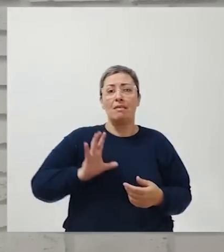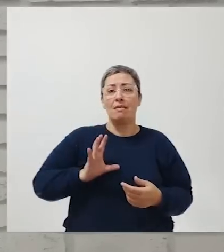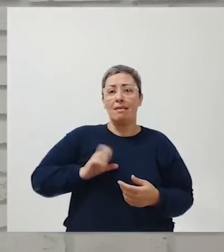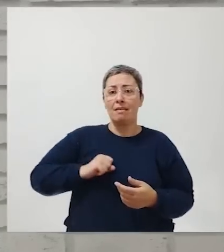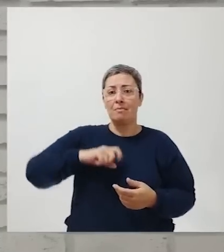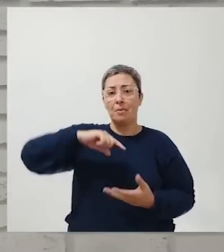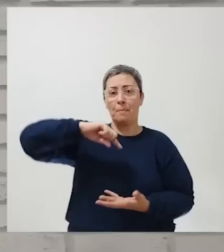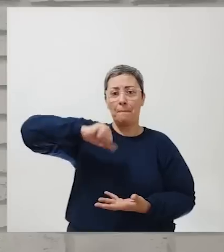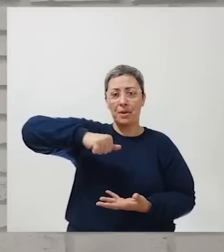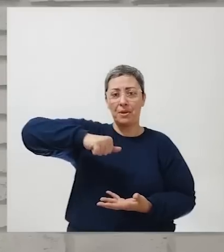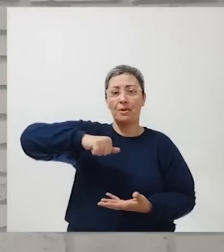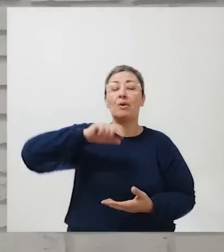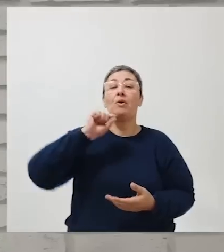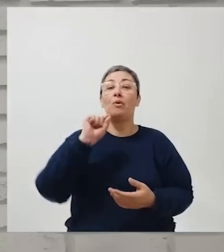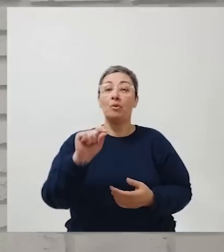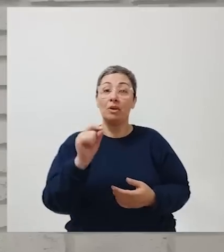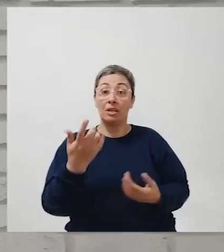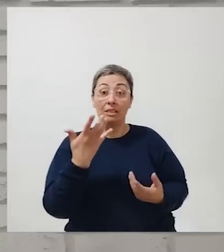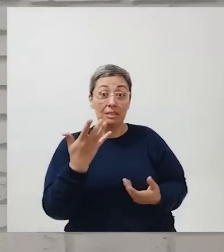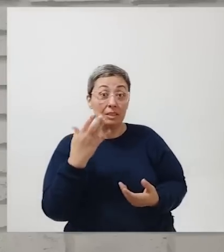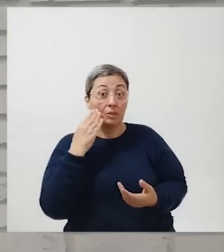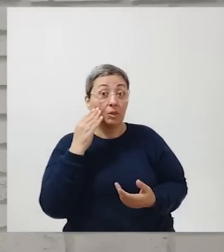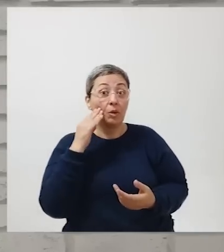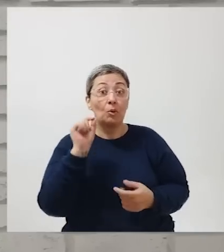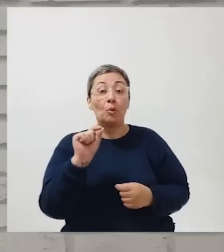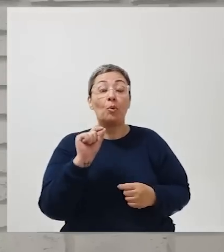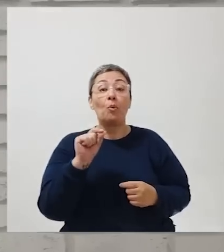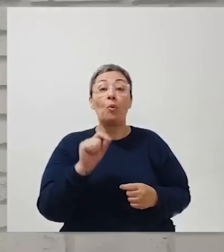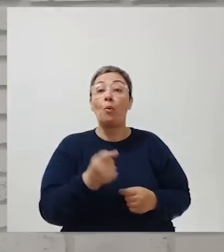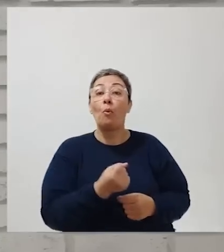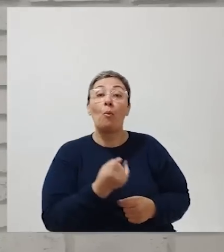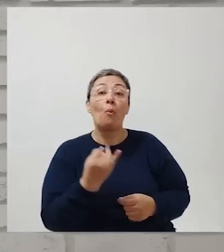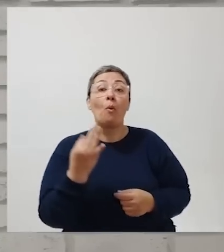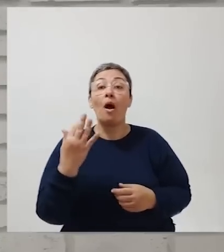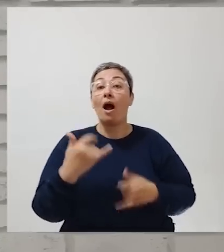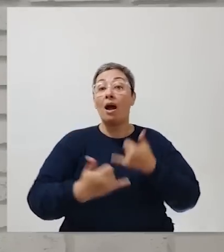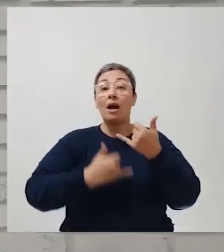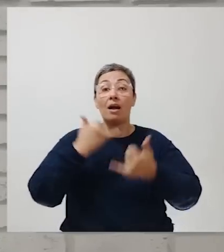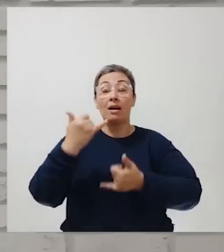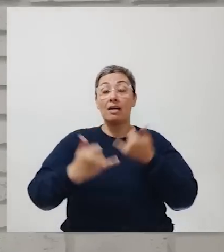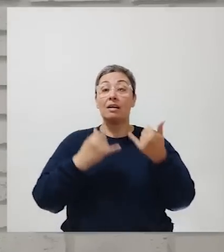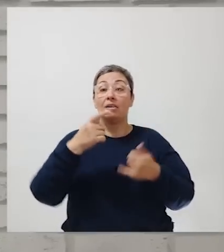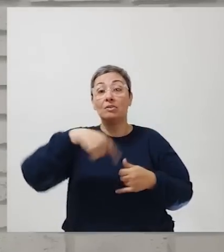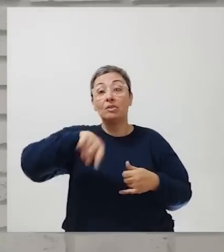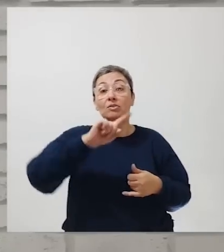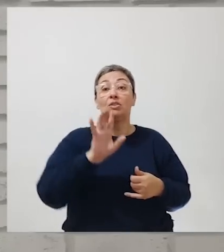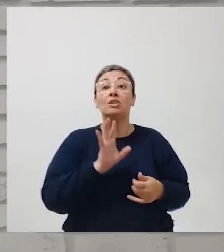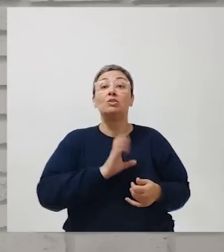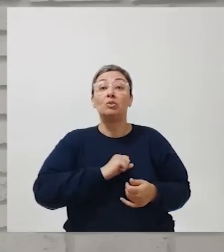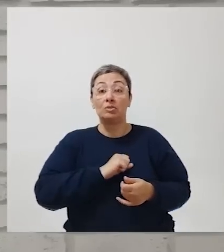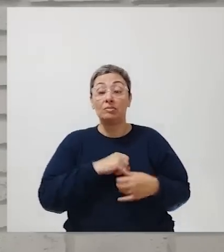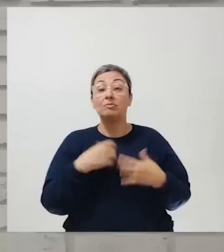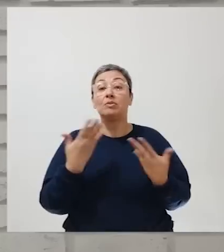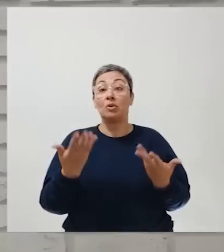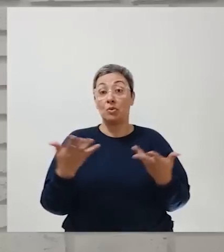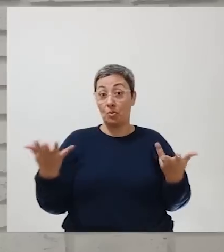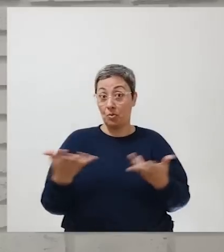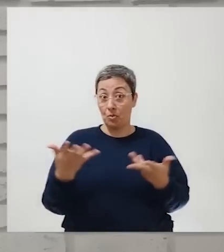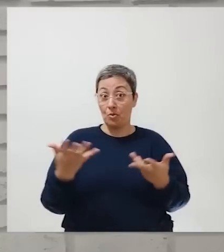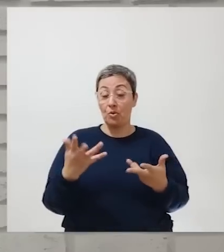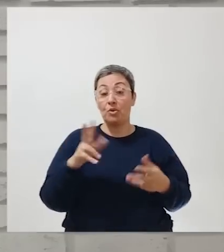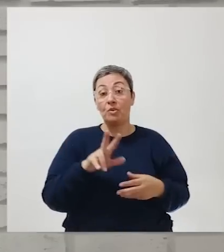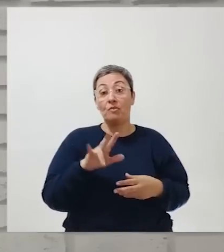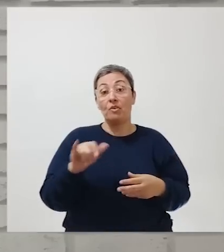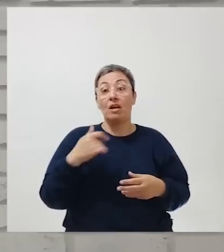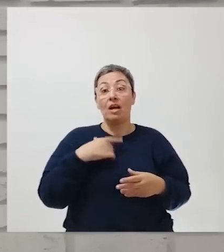peão. Sabe o que eu quero saber agora? Quais são os outros brinquedos que vocês gostam? Hoje nós